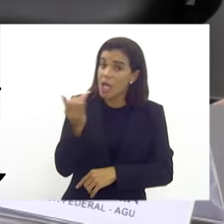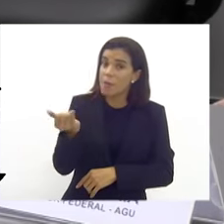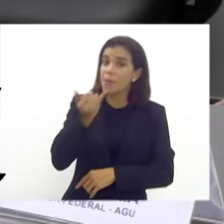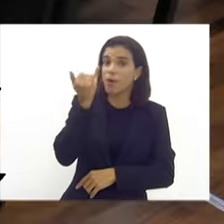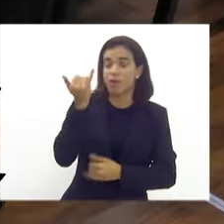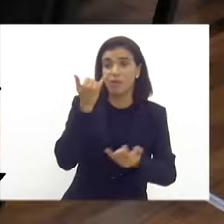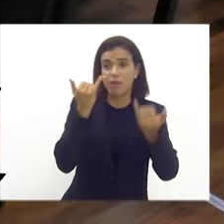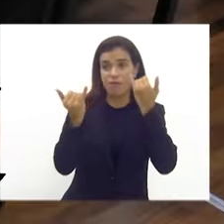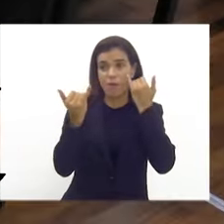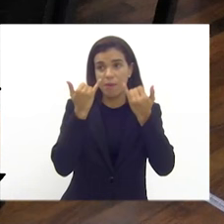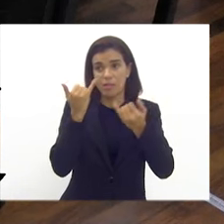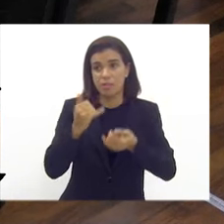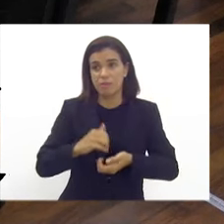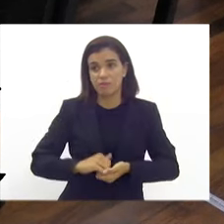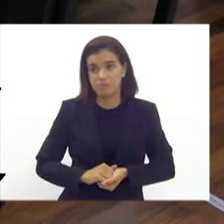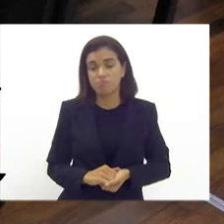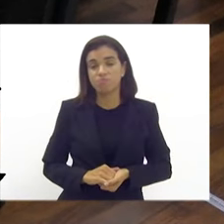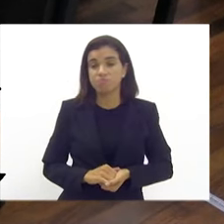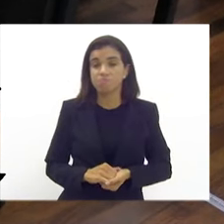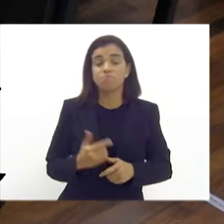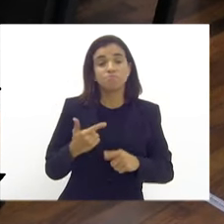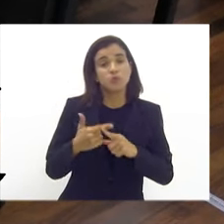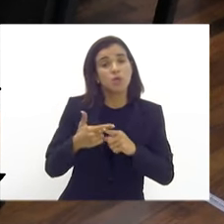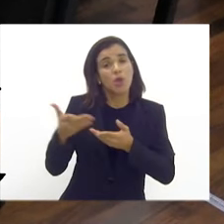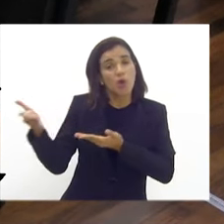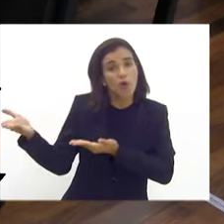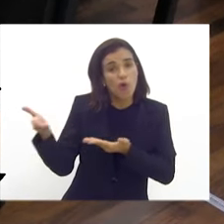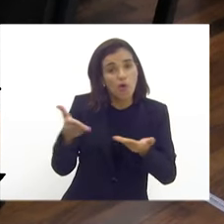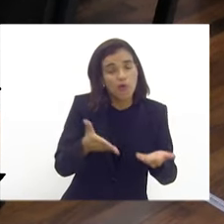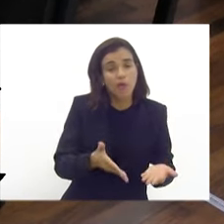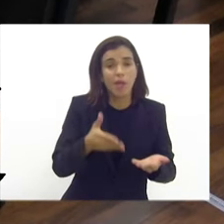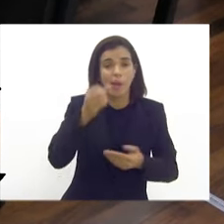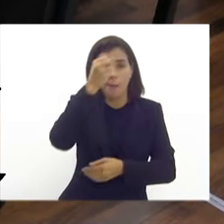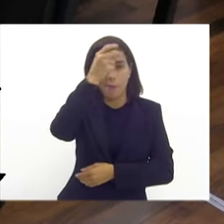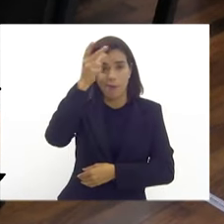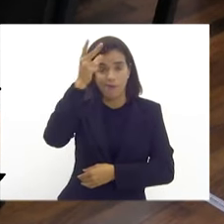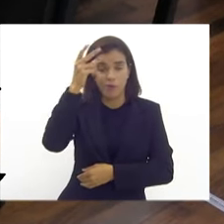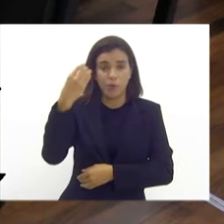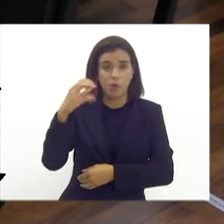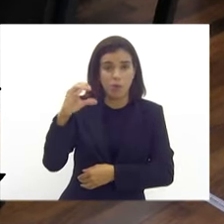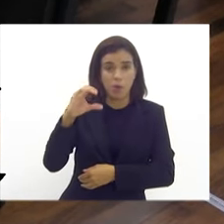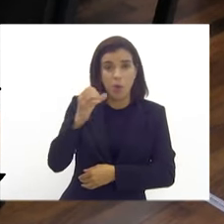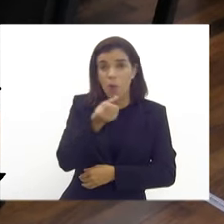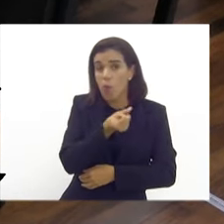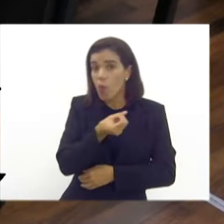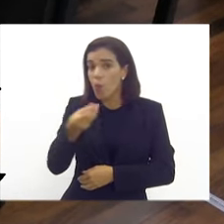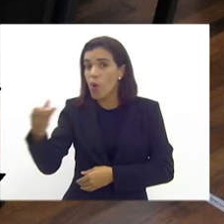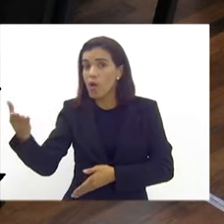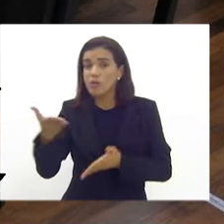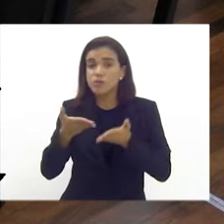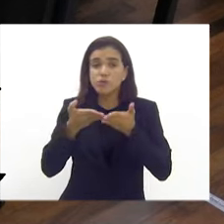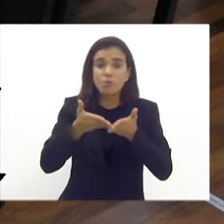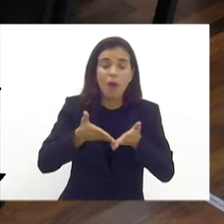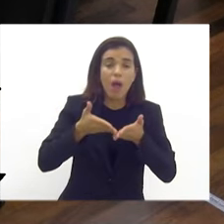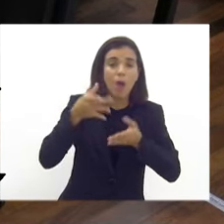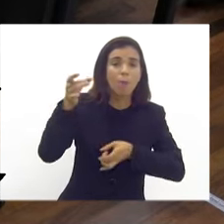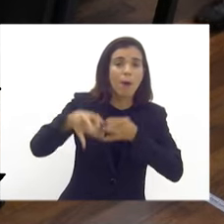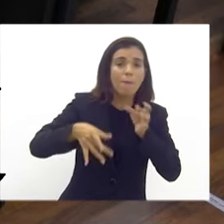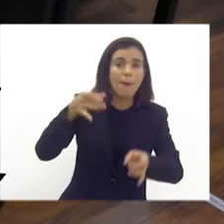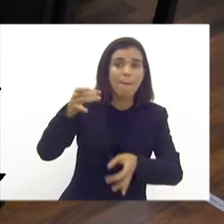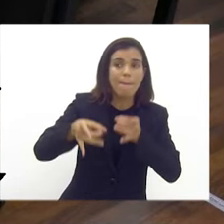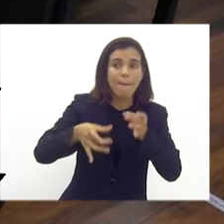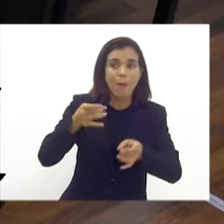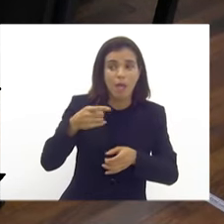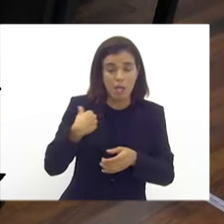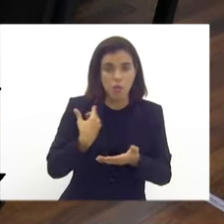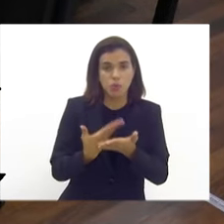ção até porque pode chamar a prefeitura de Niterói para explicar o projeto para apresentar quantas embarcações retiraram vão retirar eu